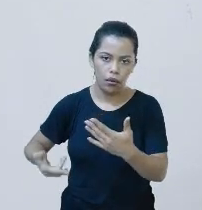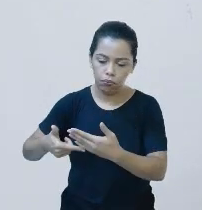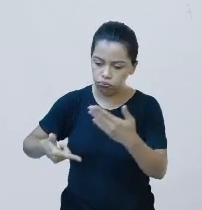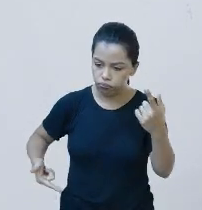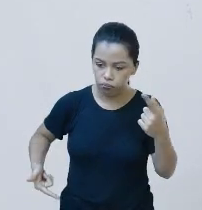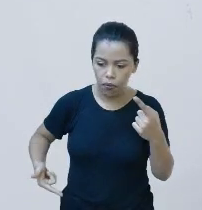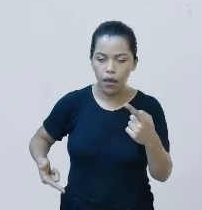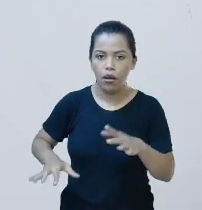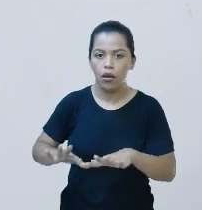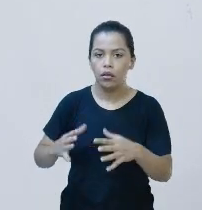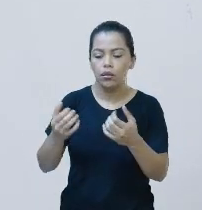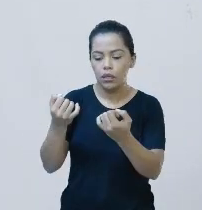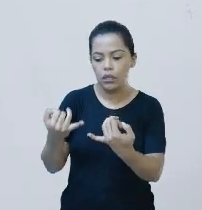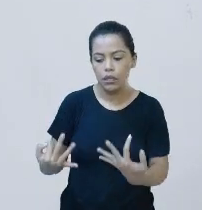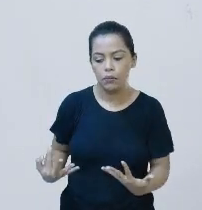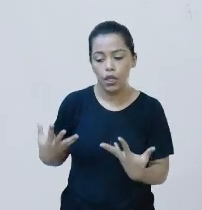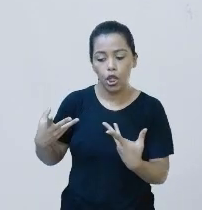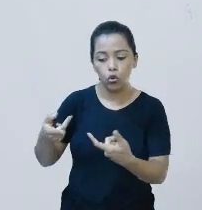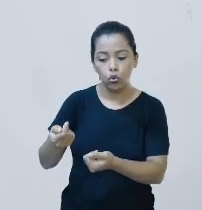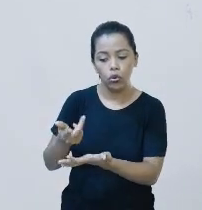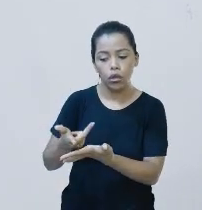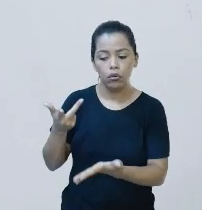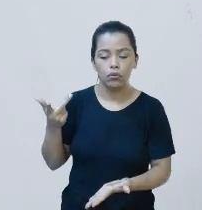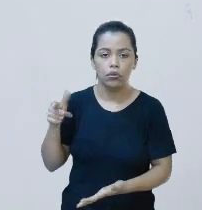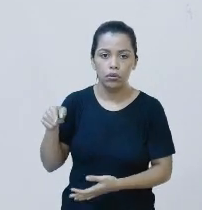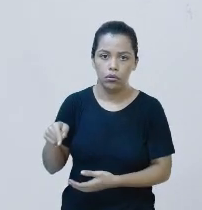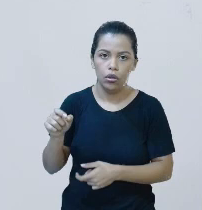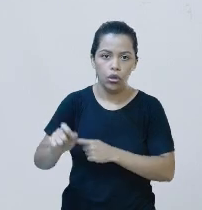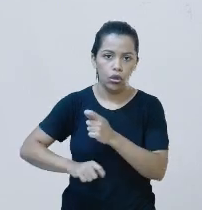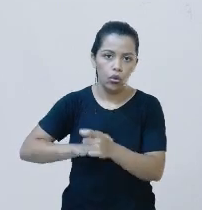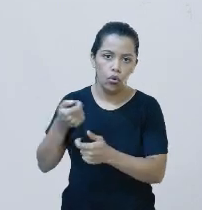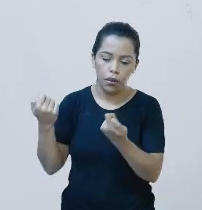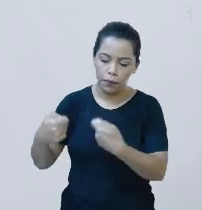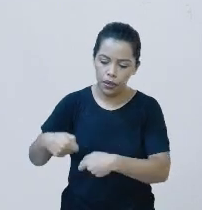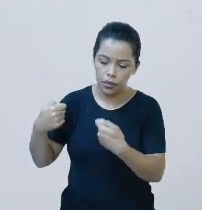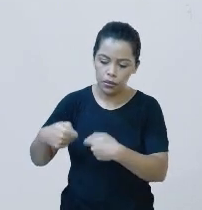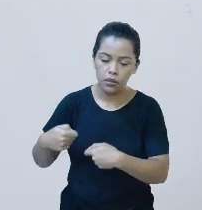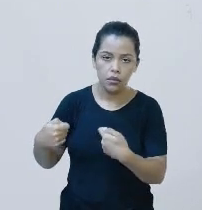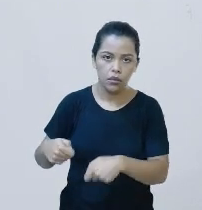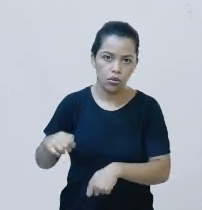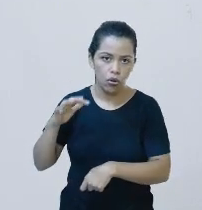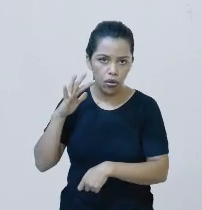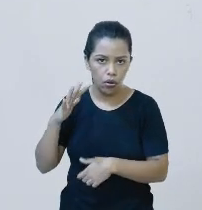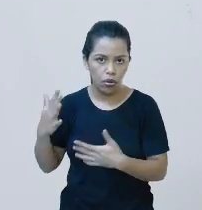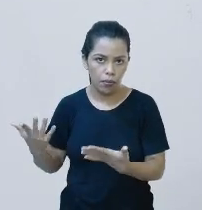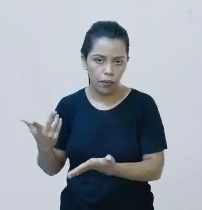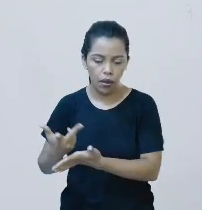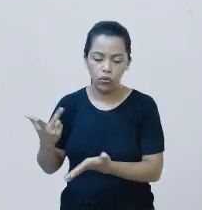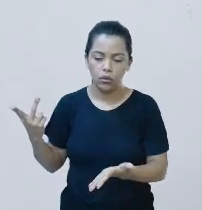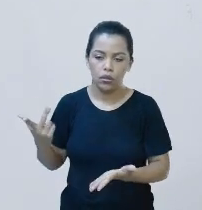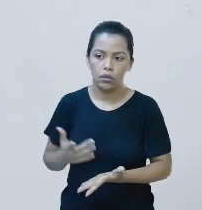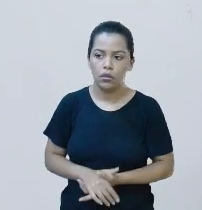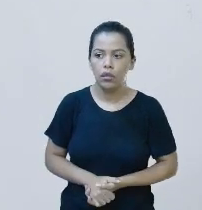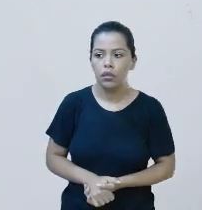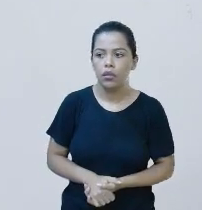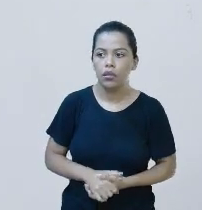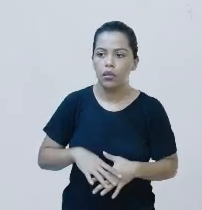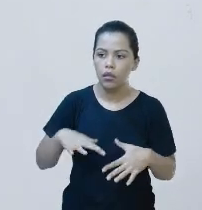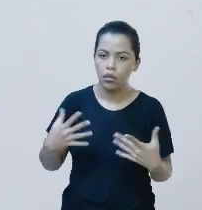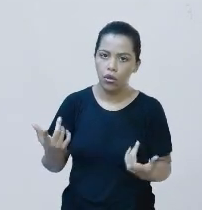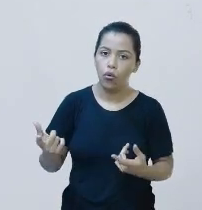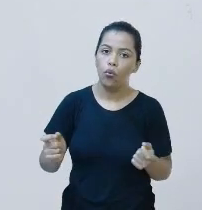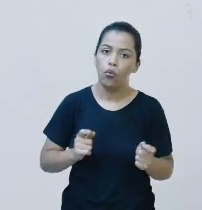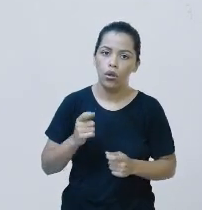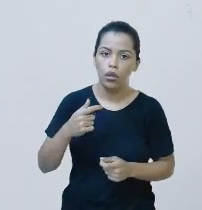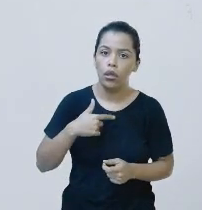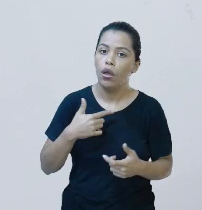explica o desdobramento do caso e o que foi necessário para que ele acontecesse. Foi justamente o que eu